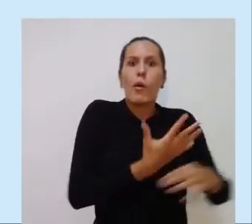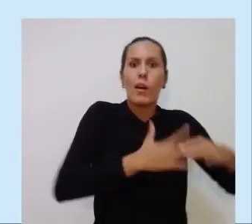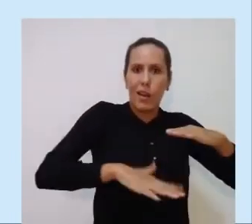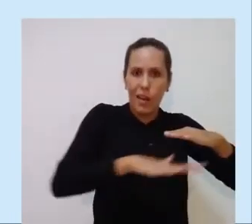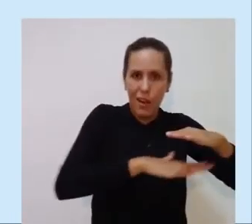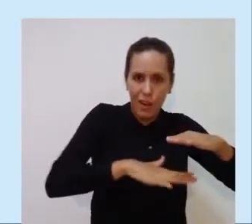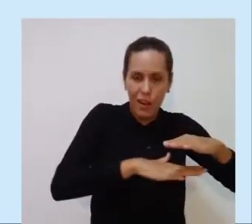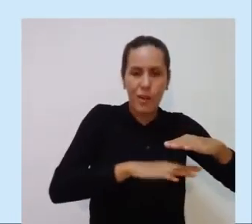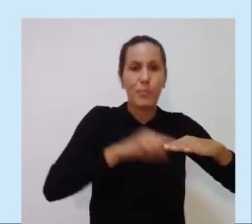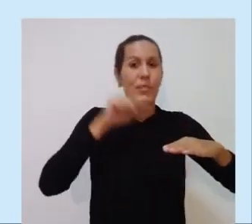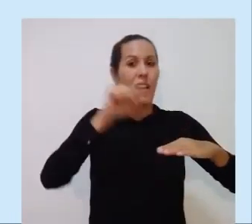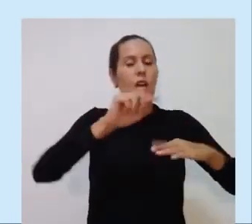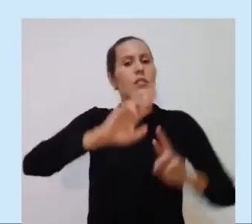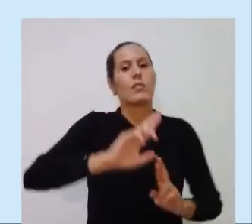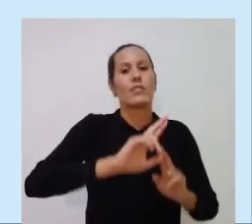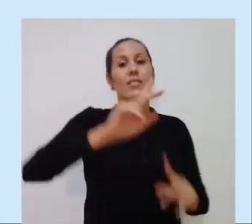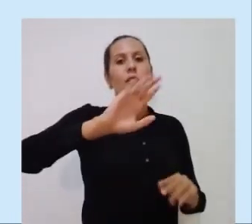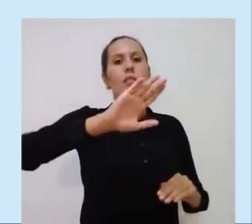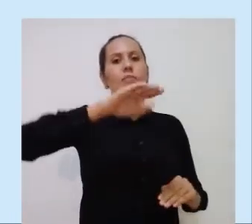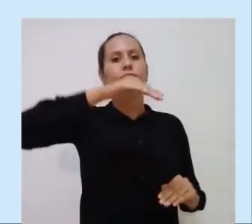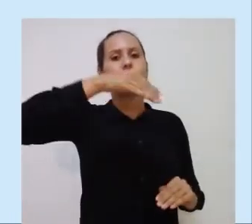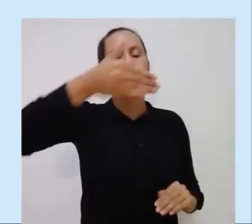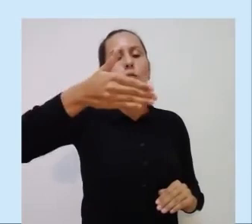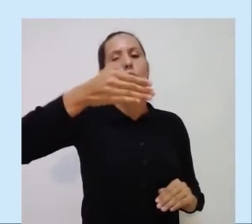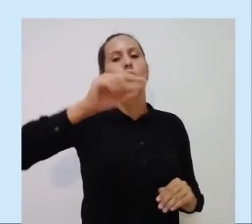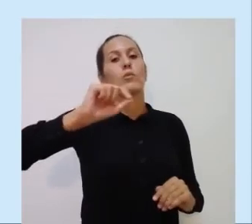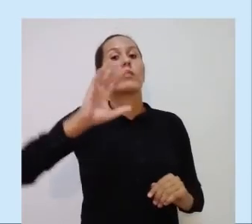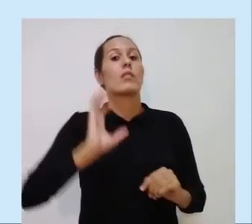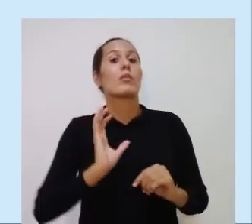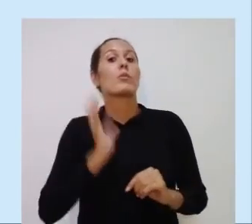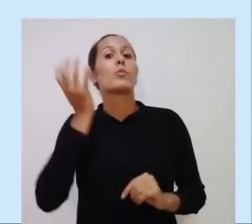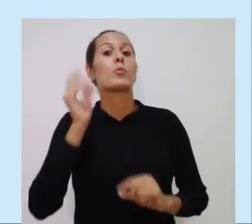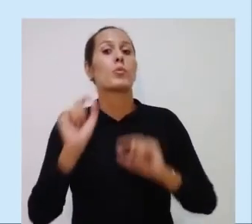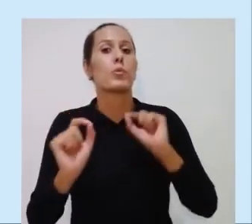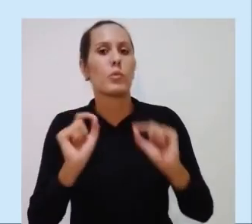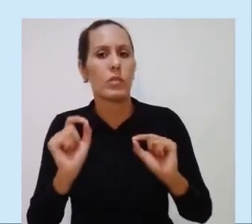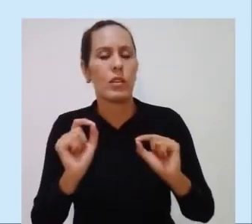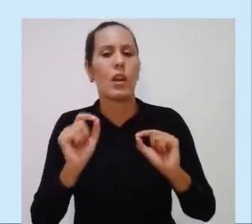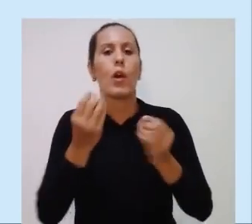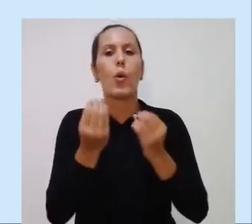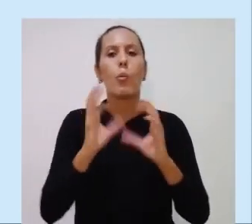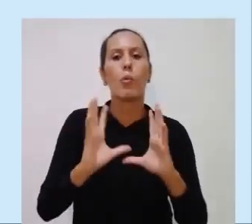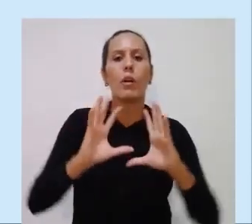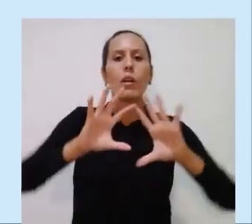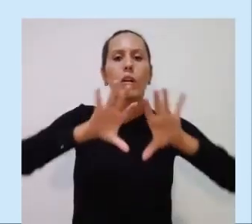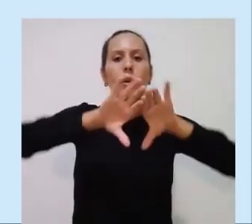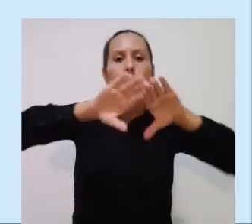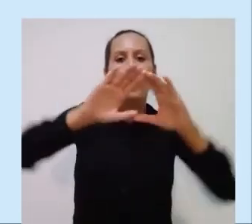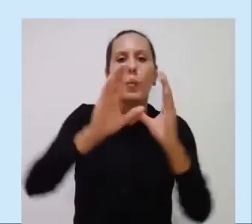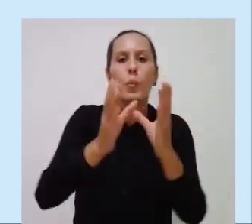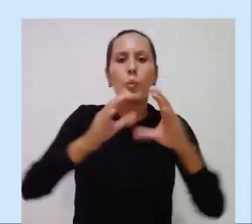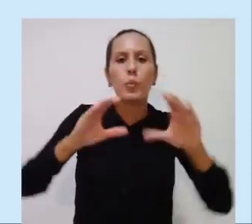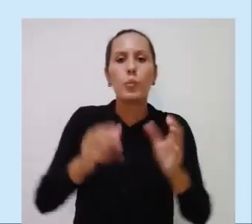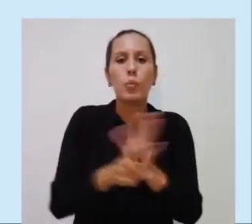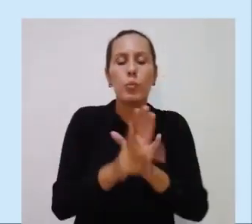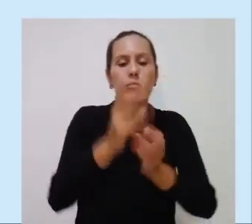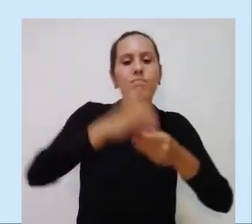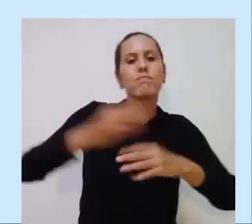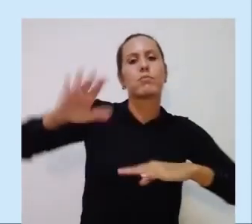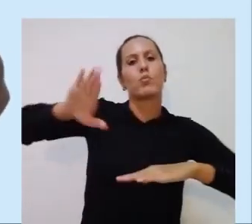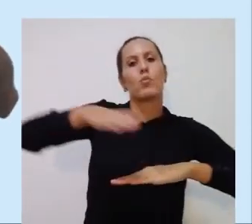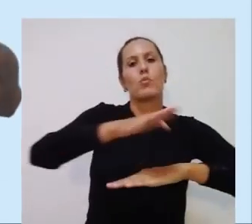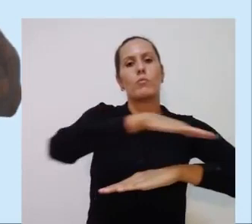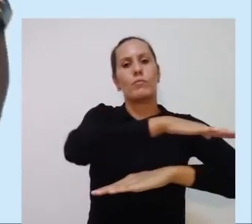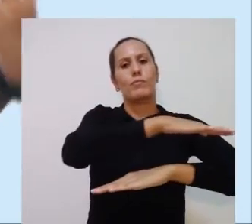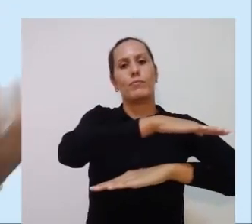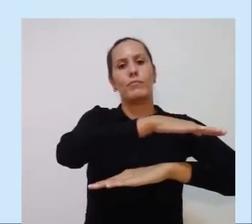acontece, nessa formação aí, nesse processo exógeno, acontece agora o modelamento do relevo. Então o